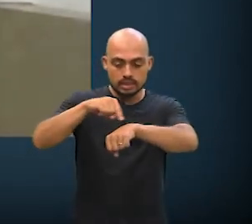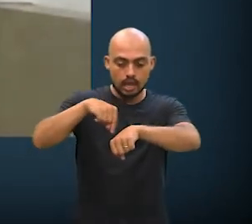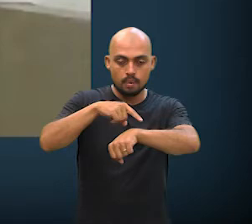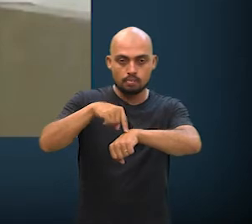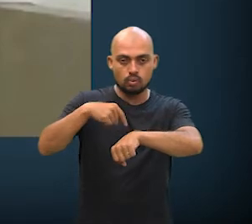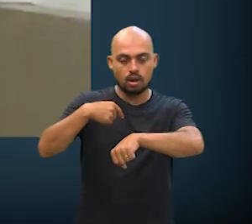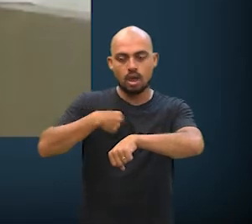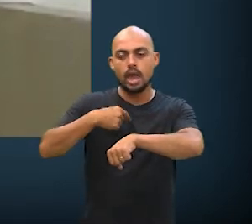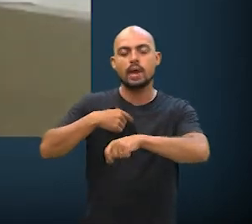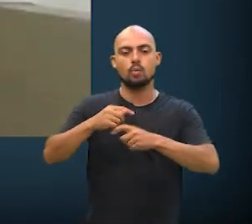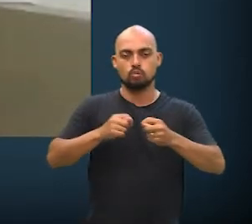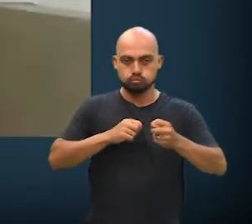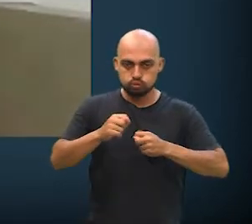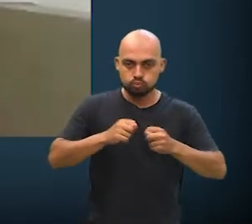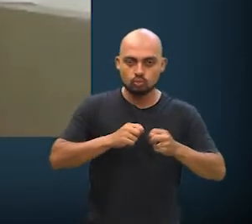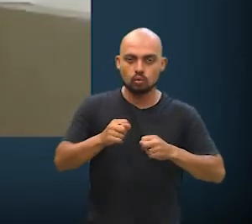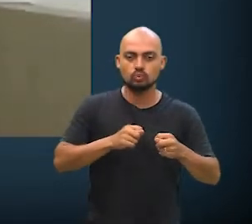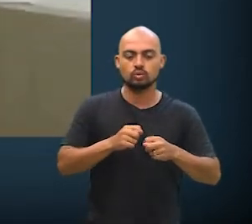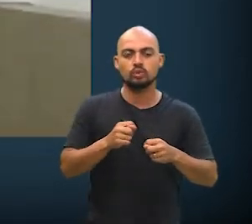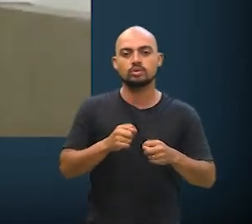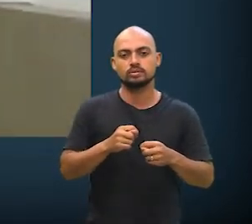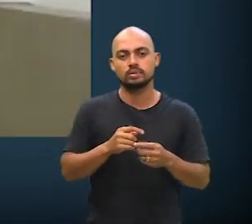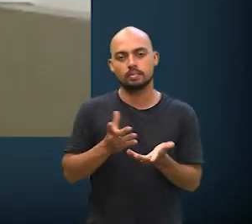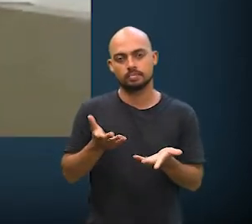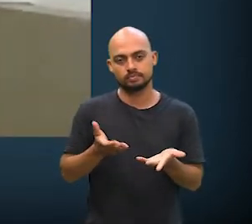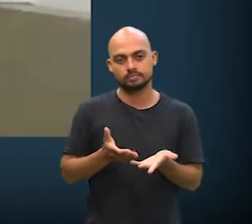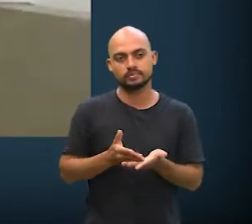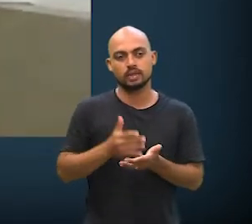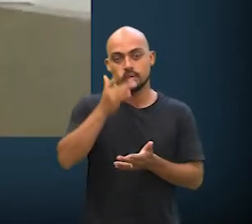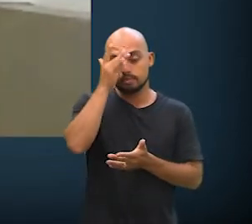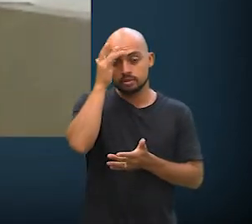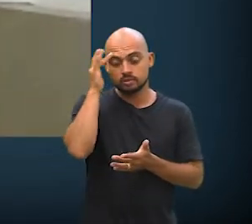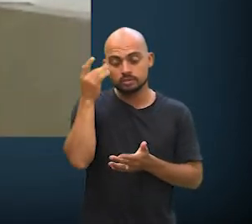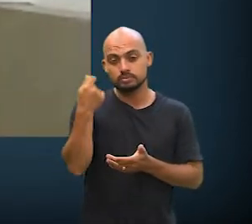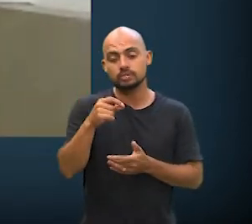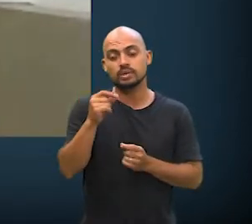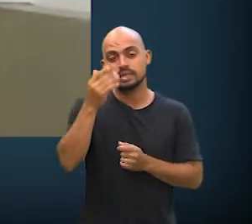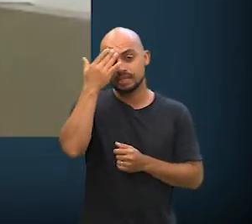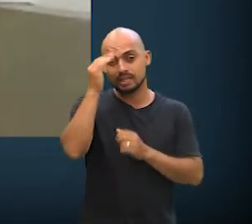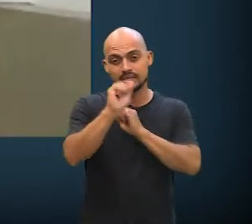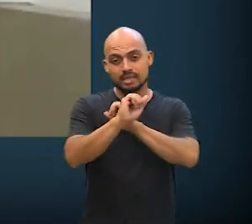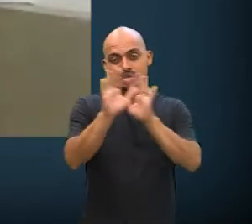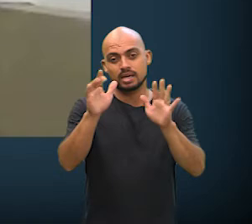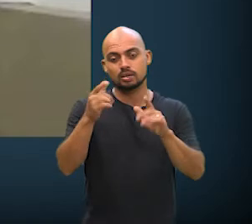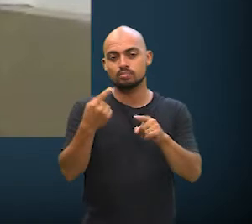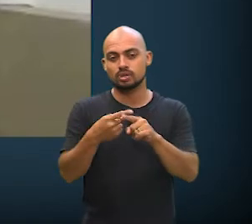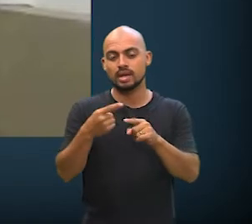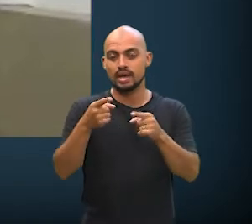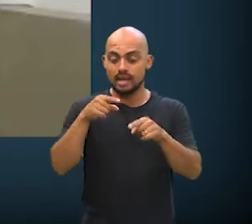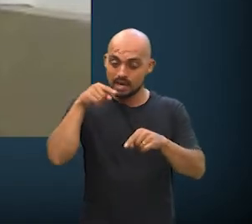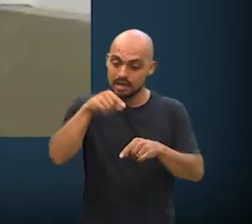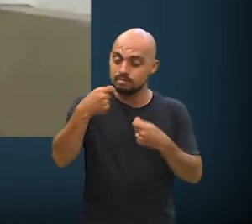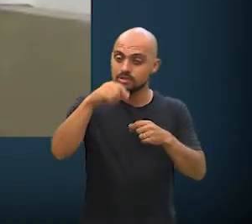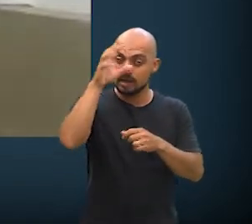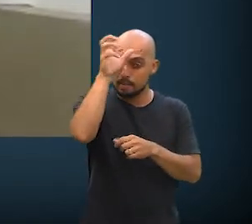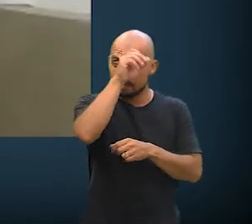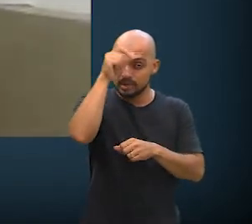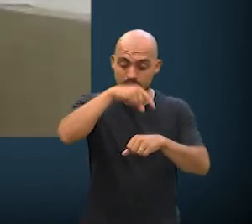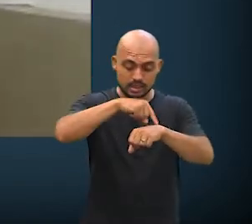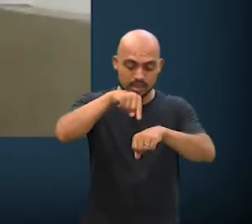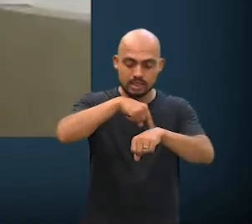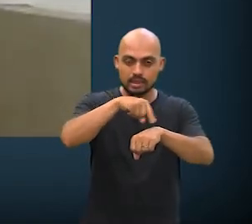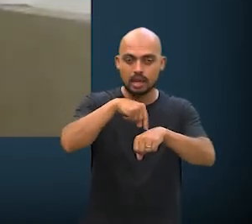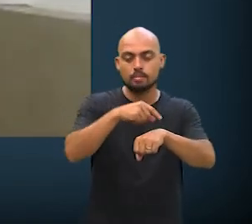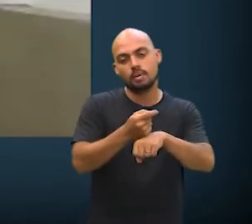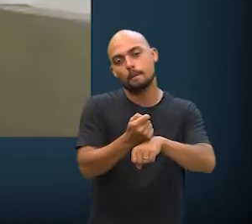tempo, ela é muito relevante que esse empreendedor, ele entenda que ele vai ter que fazer a gestão de tempo, e tempo é o recurso mais